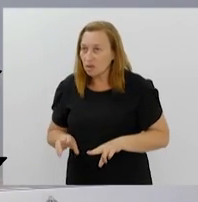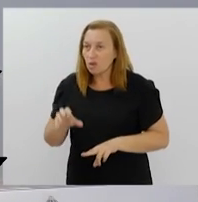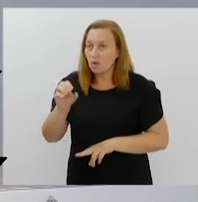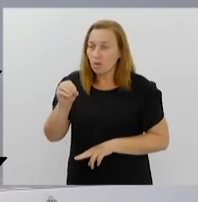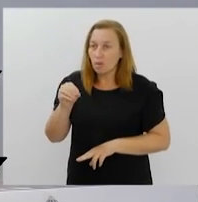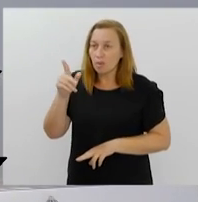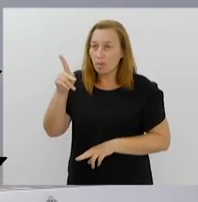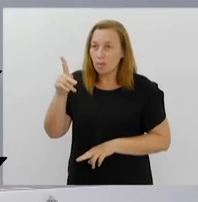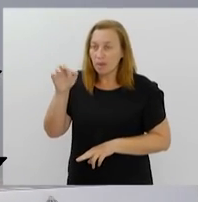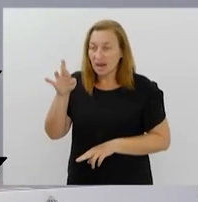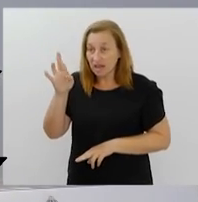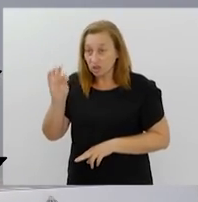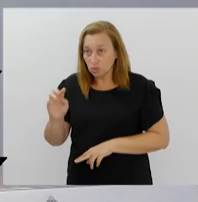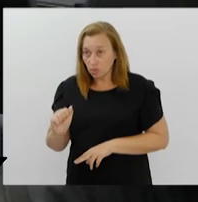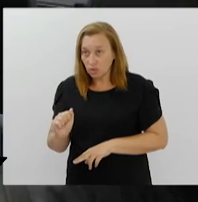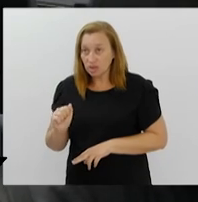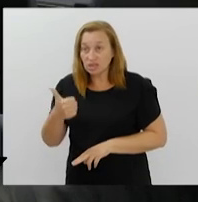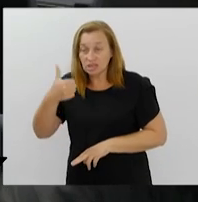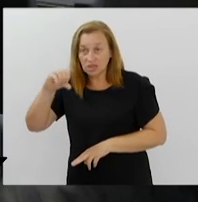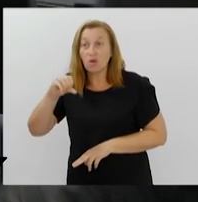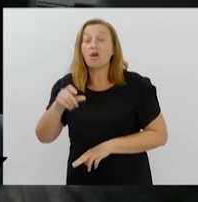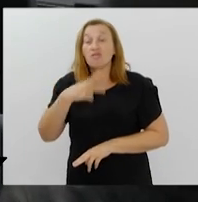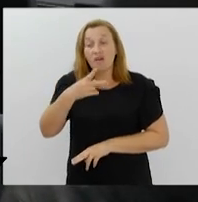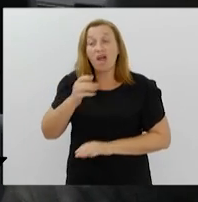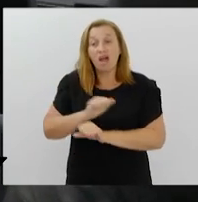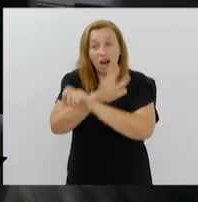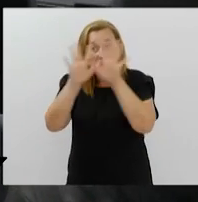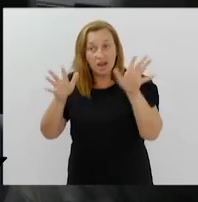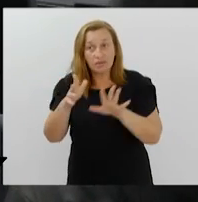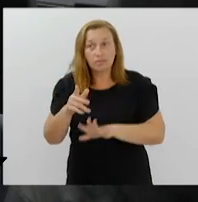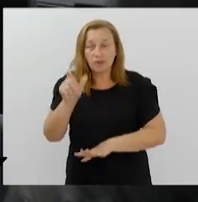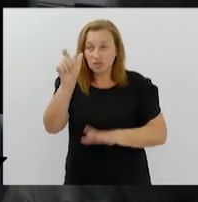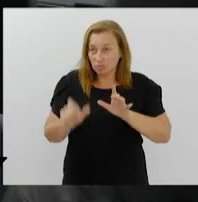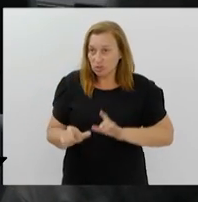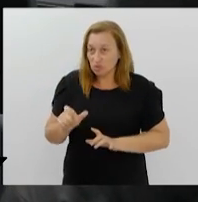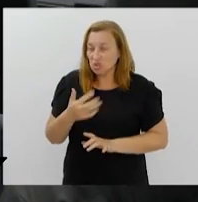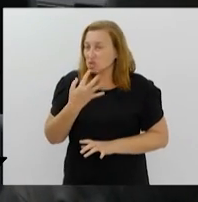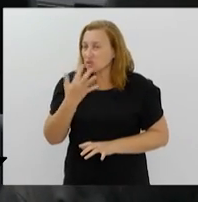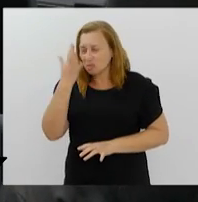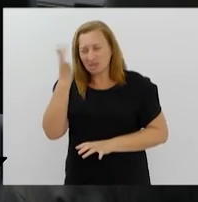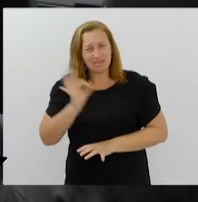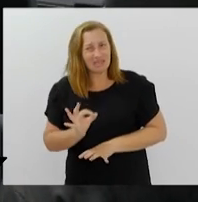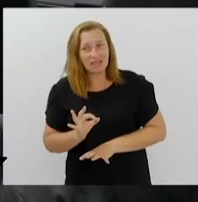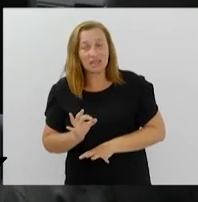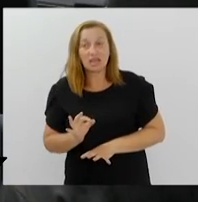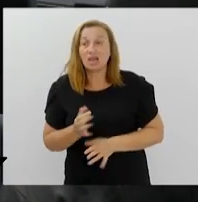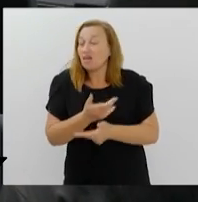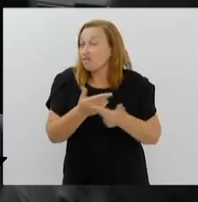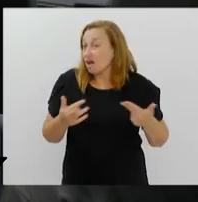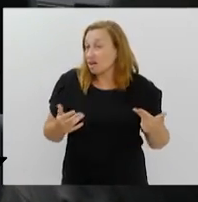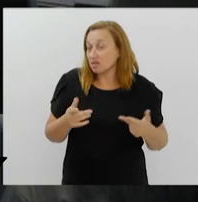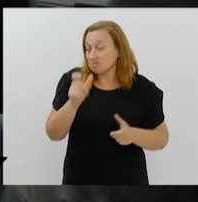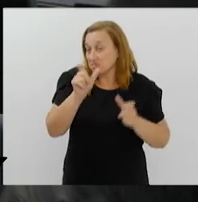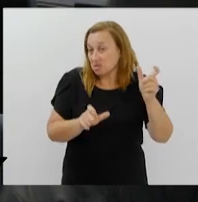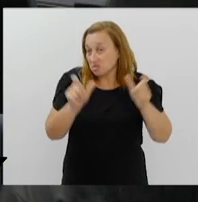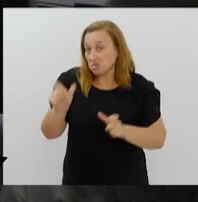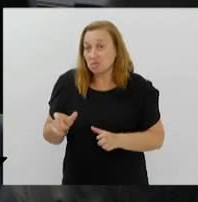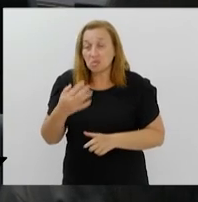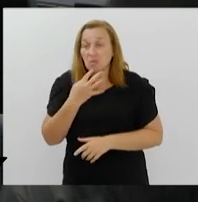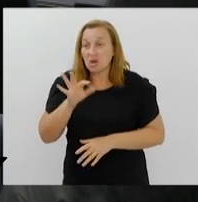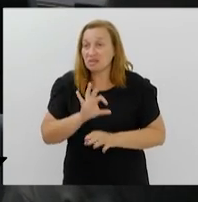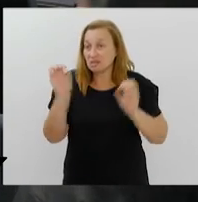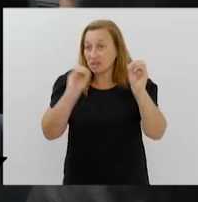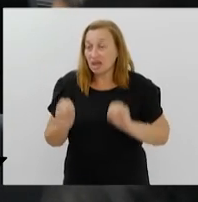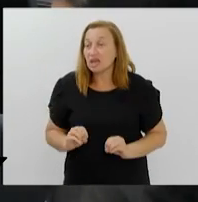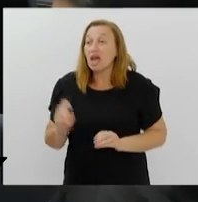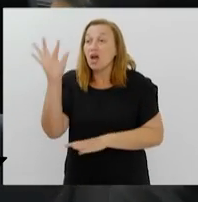19 Não não vamos falar português Claro paraas pessoas que não são advogados eu sou mas tem muitas pessoas que nos ouvem que não são advogados é uma